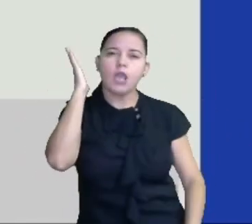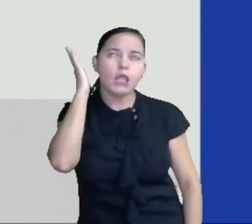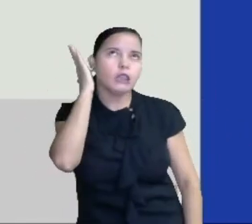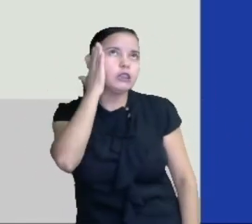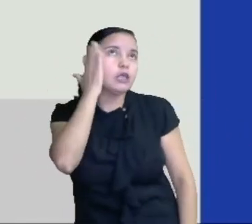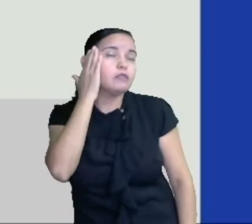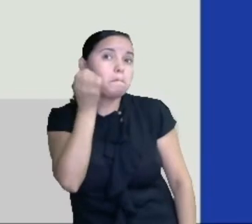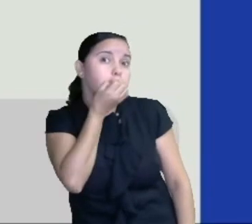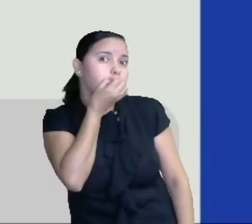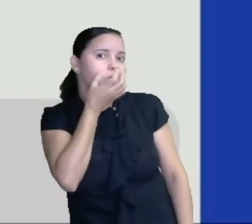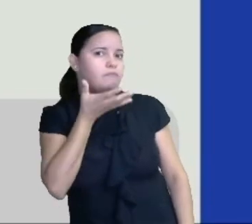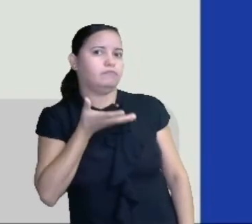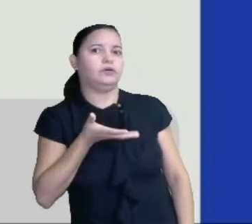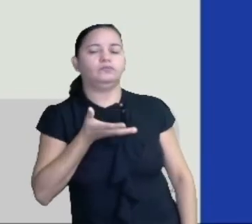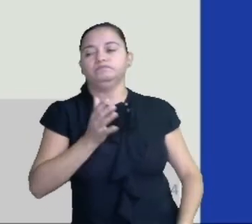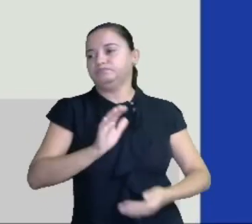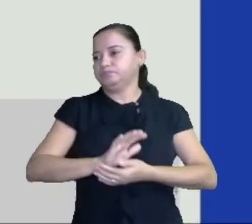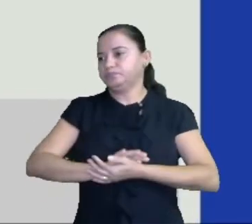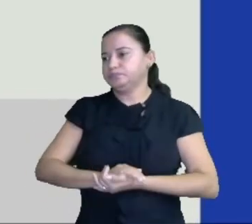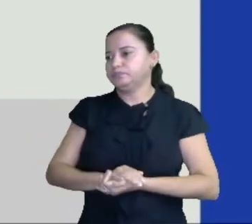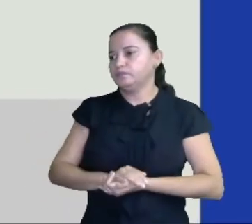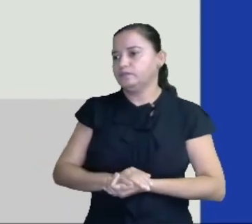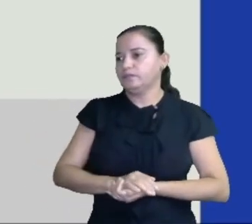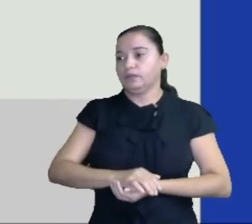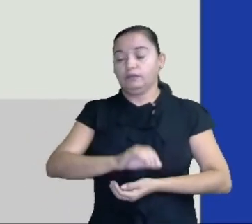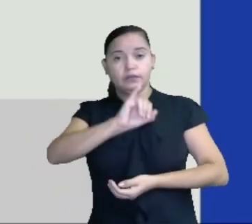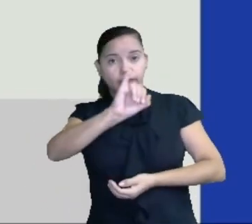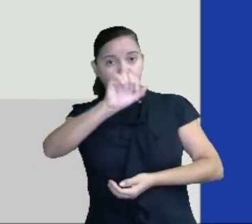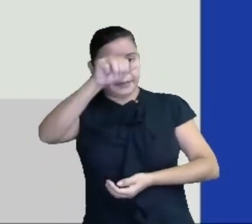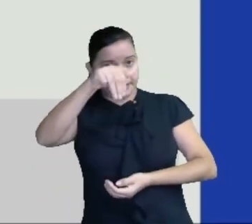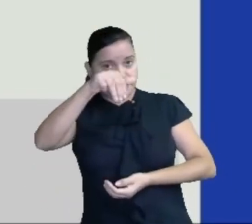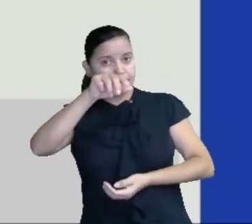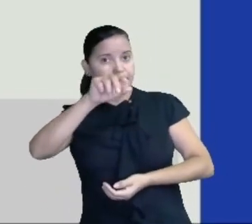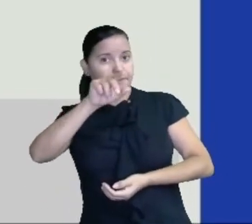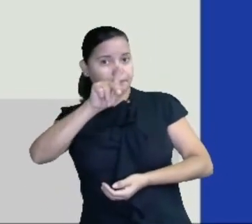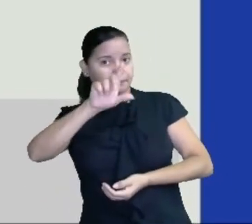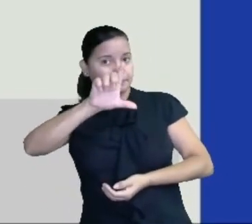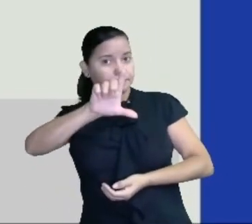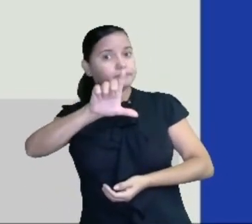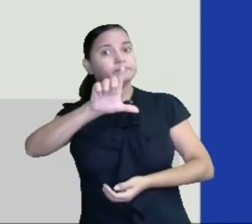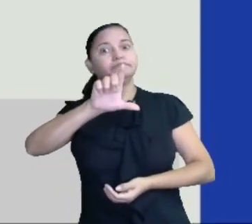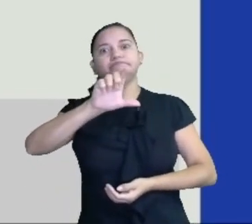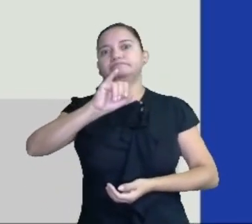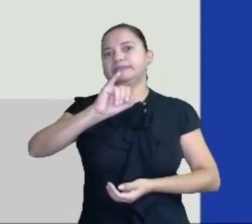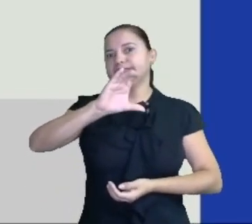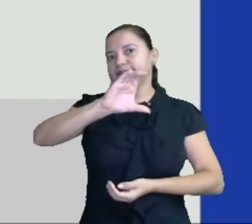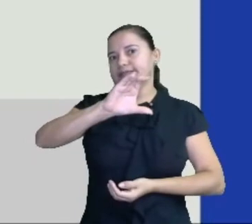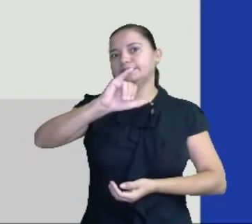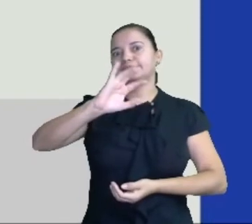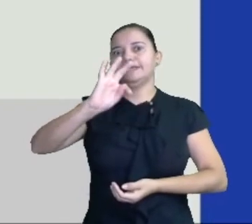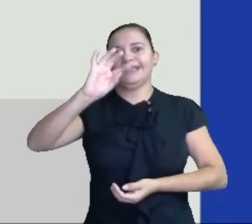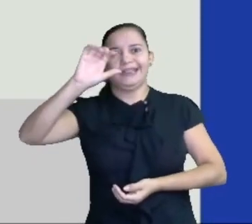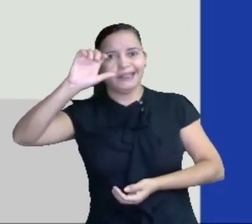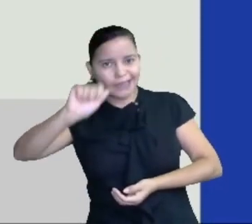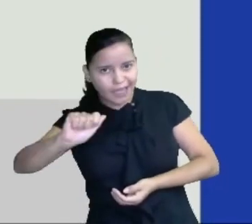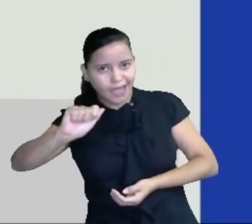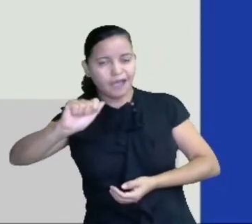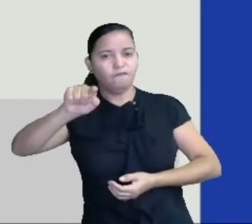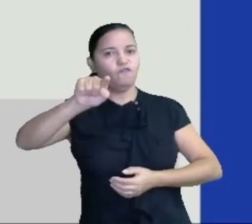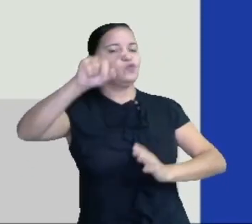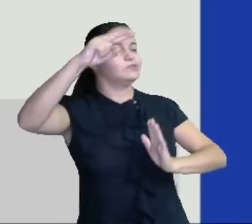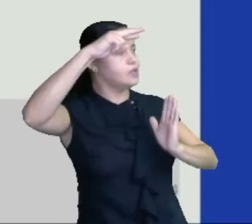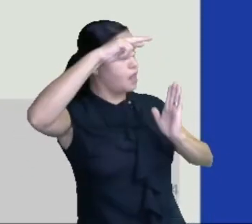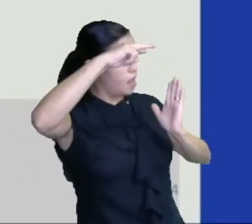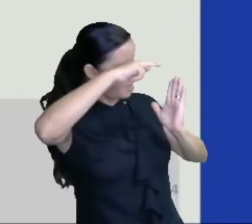objetivas, viu, gente? E as informações implícitas, ou seja, no processo de